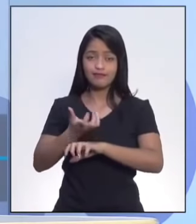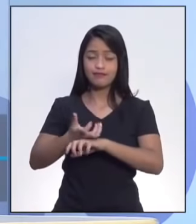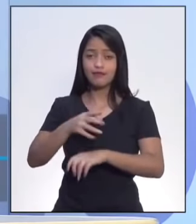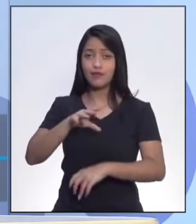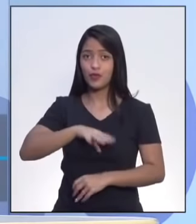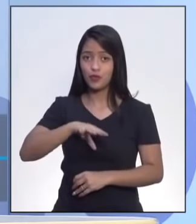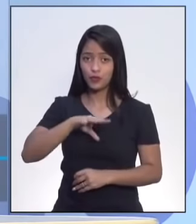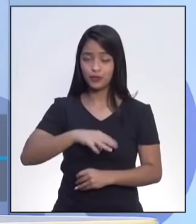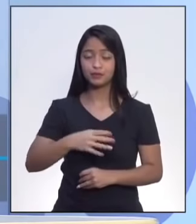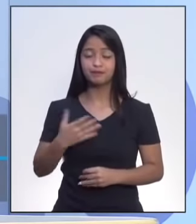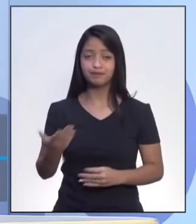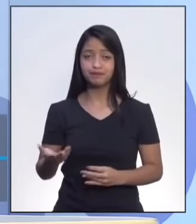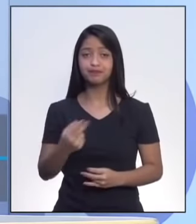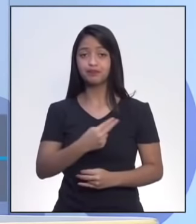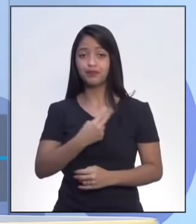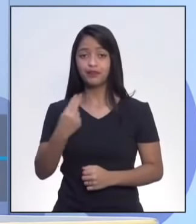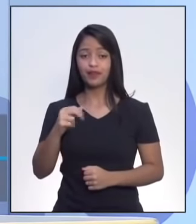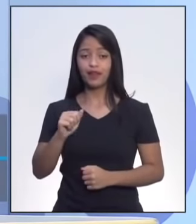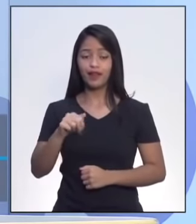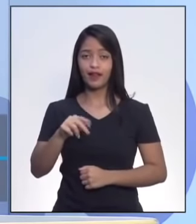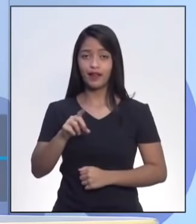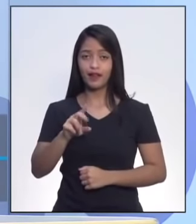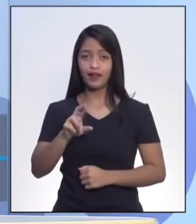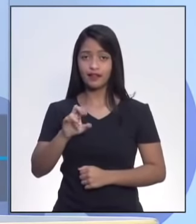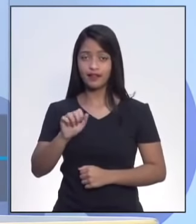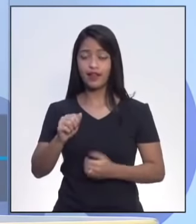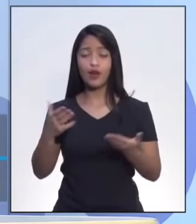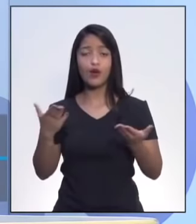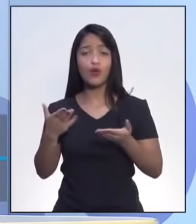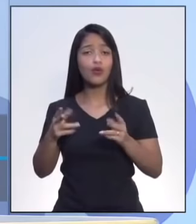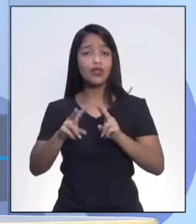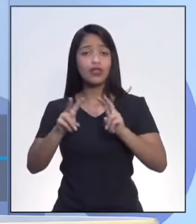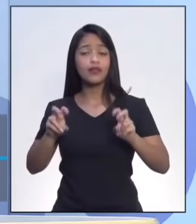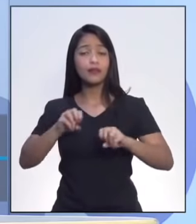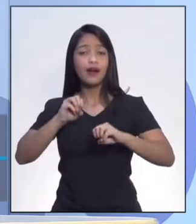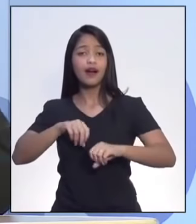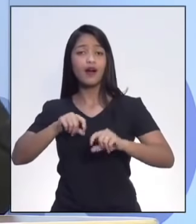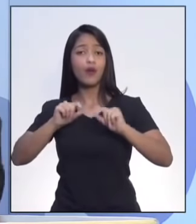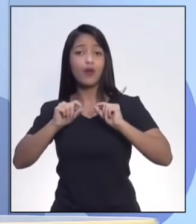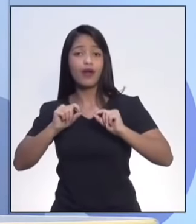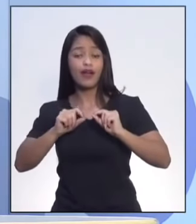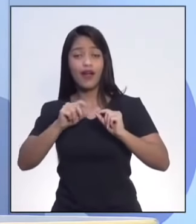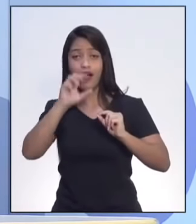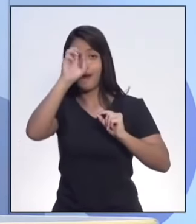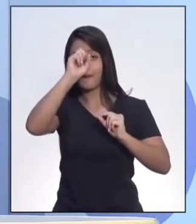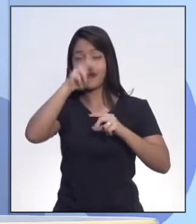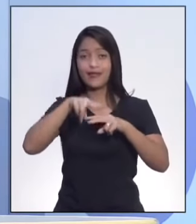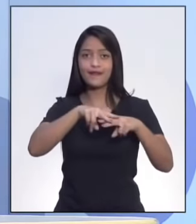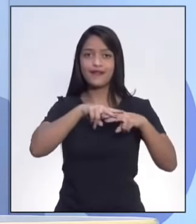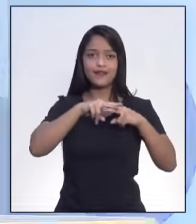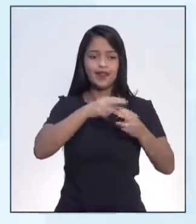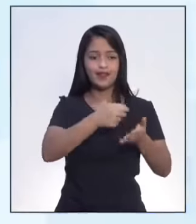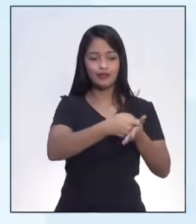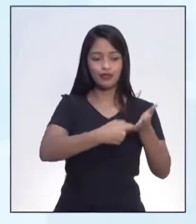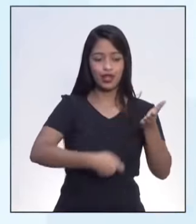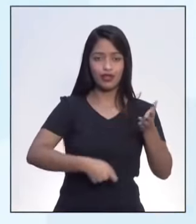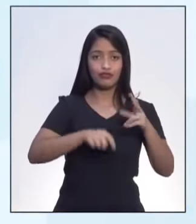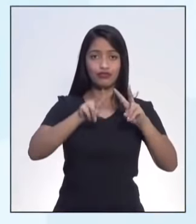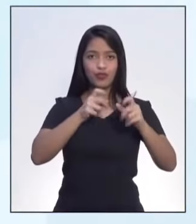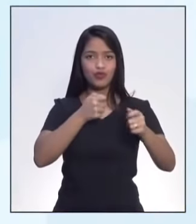aula se chama Retomando os Textos Jornalísticos. Que mais? O